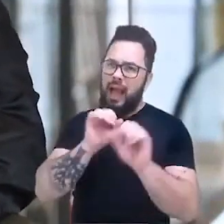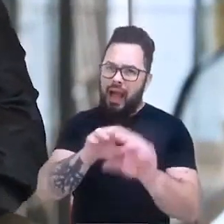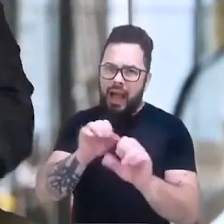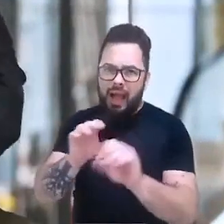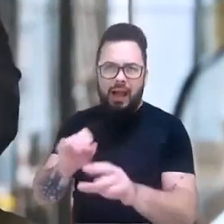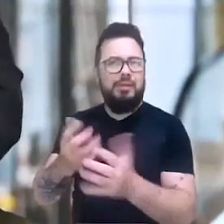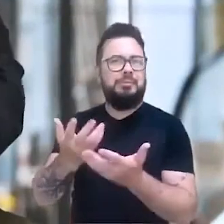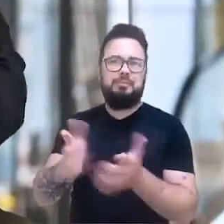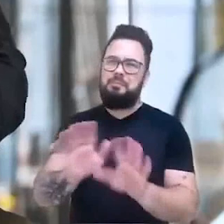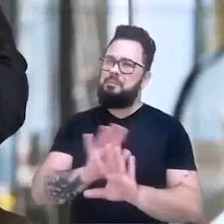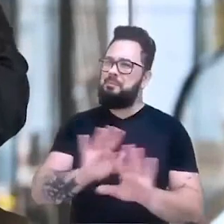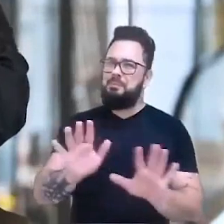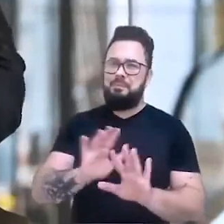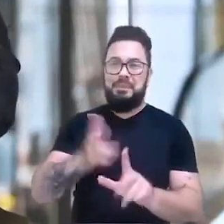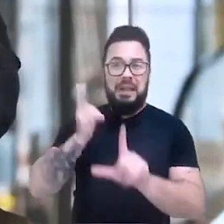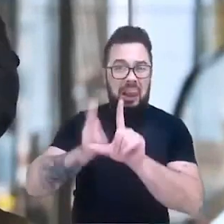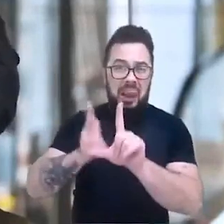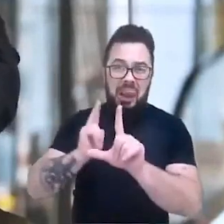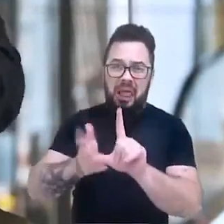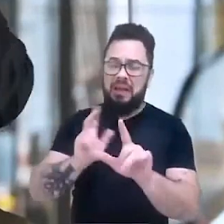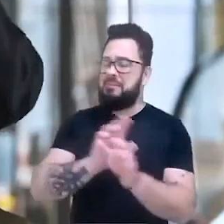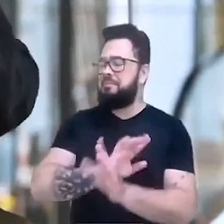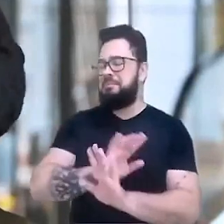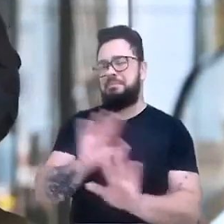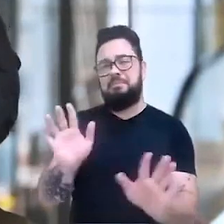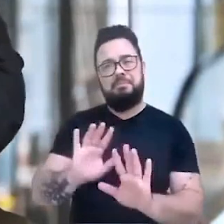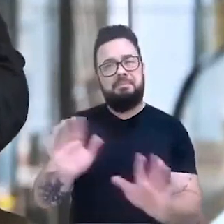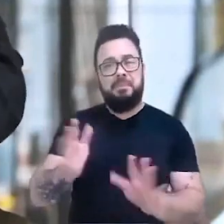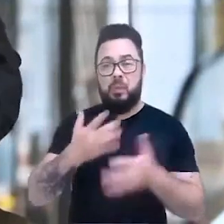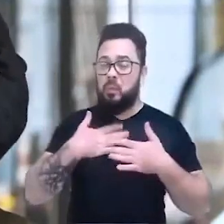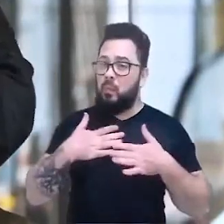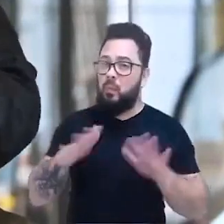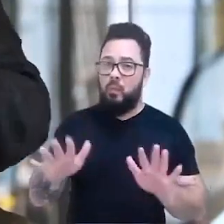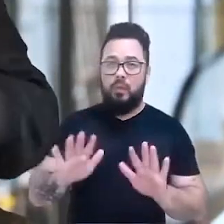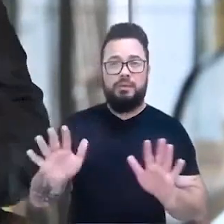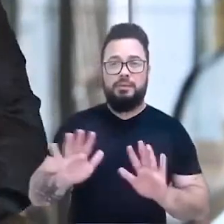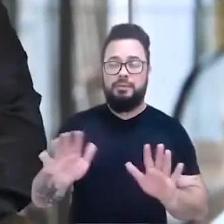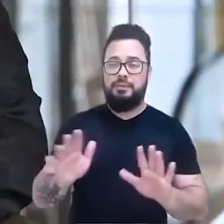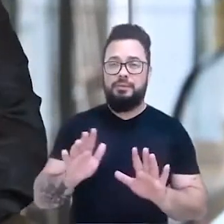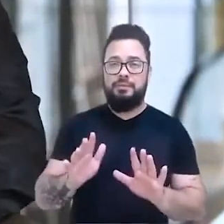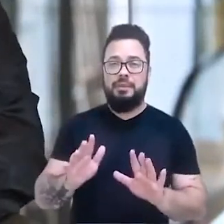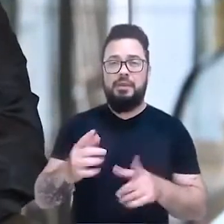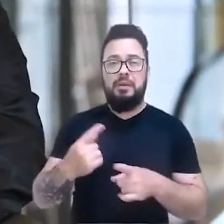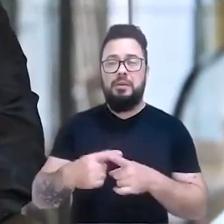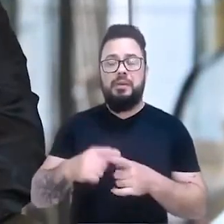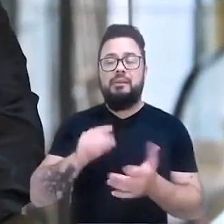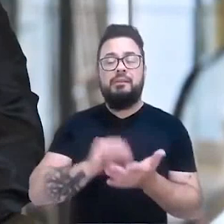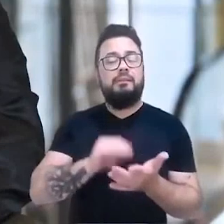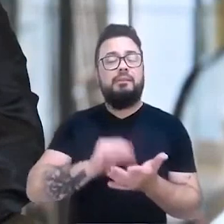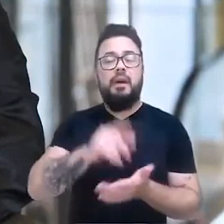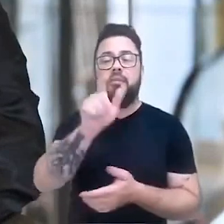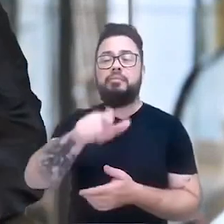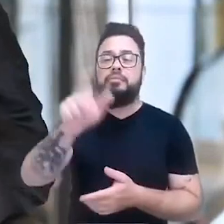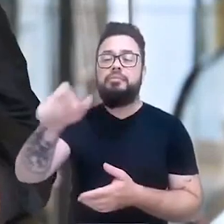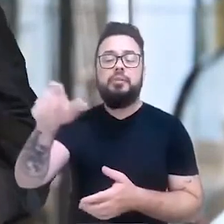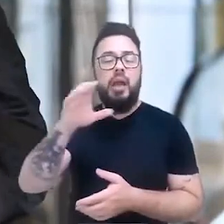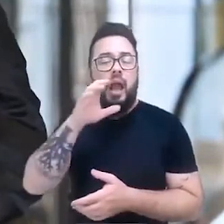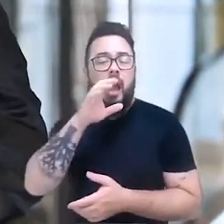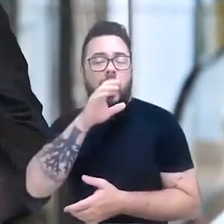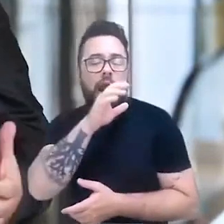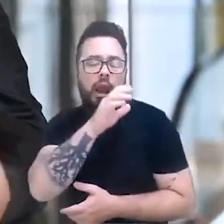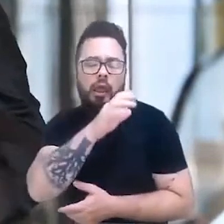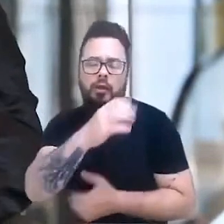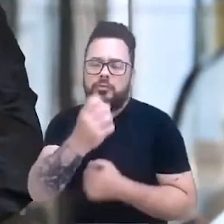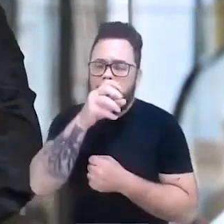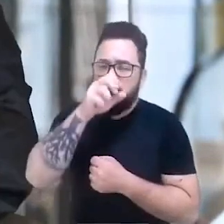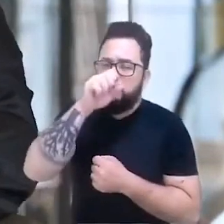não fiz aula para ninguém. Eu não dei live para ninguém, sabe? Eu não gosto, porque não tem cheiro de gente,